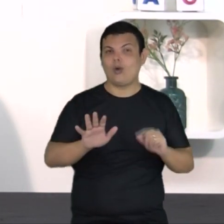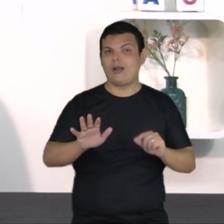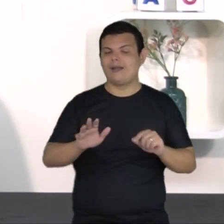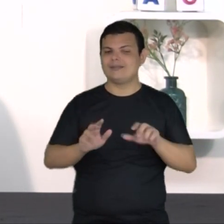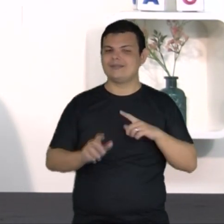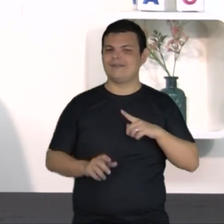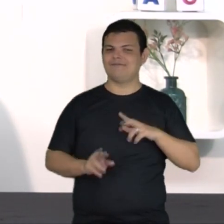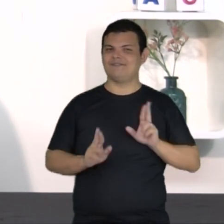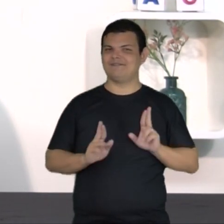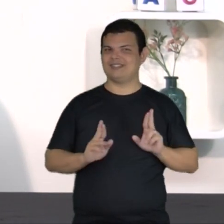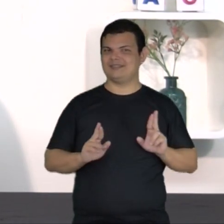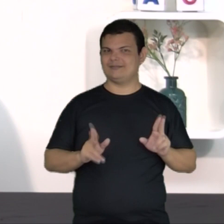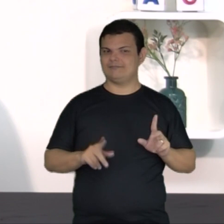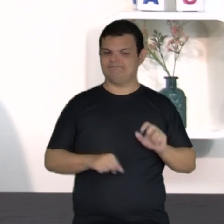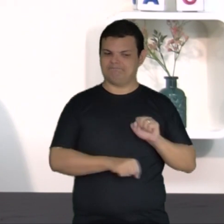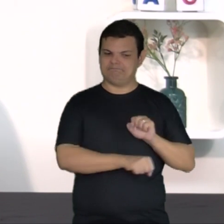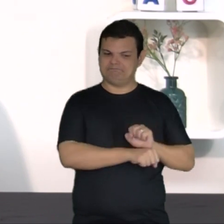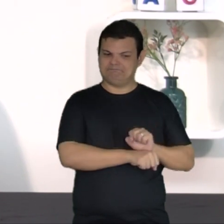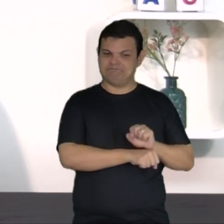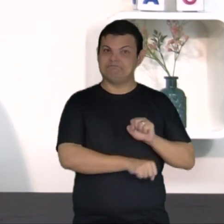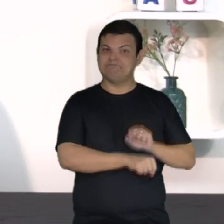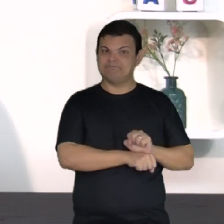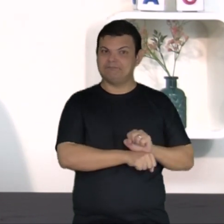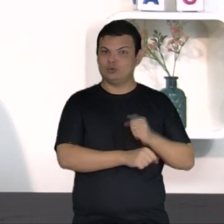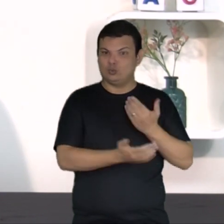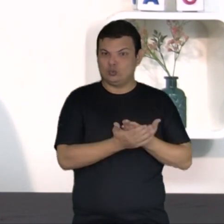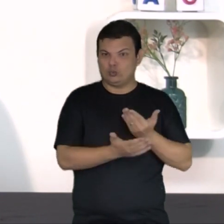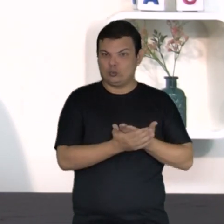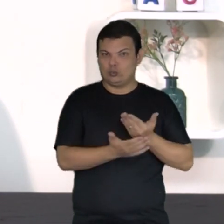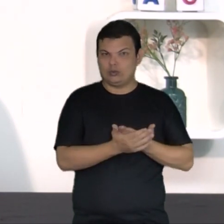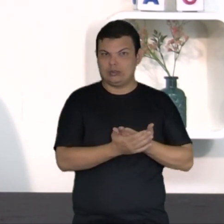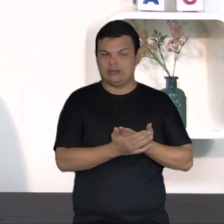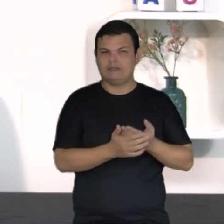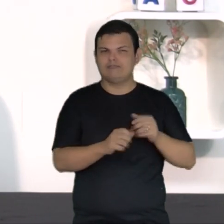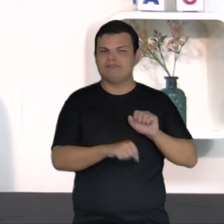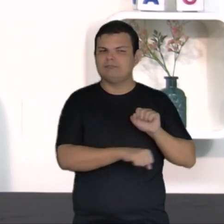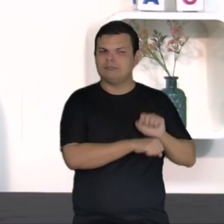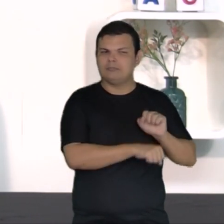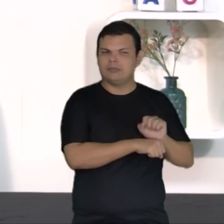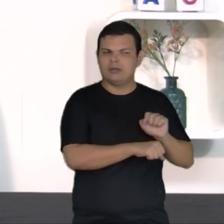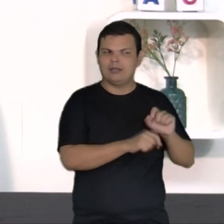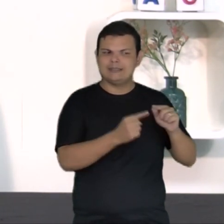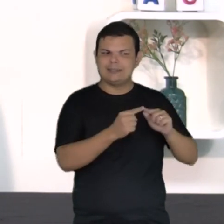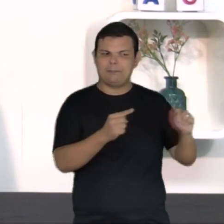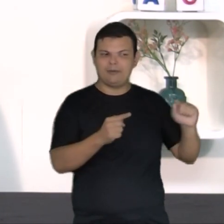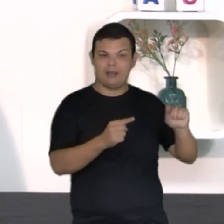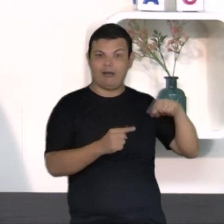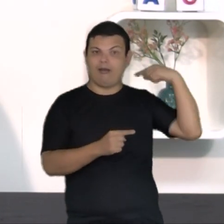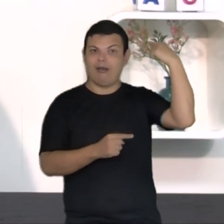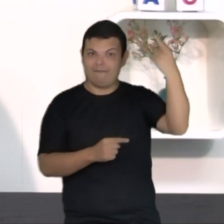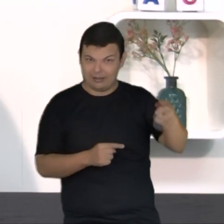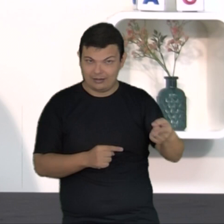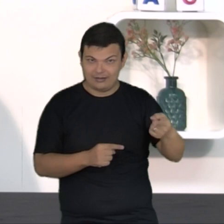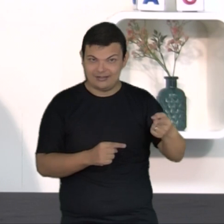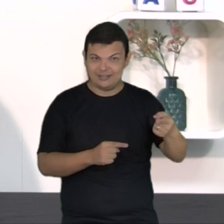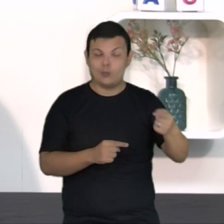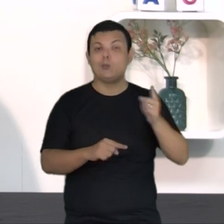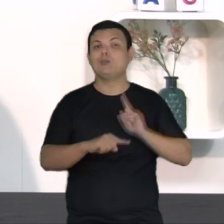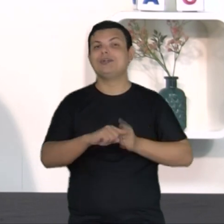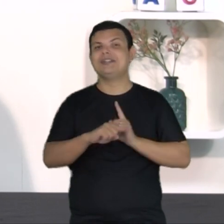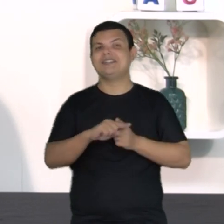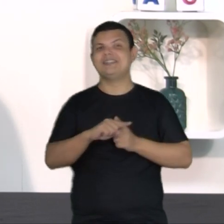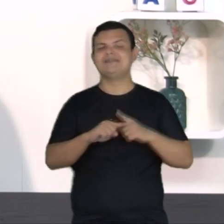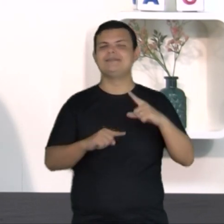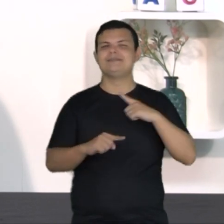fazer o seguinte, eu vou dar uma pausa em nossos estudos, vou deixar esse assunto para a próxima semana, tá bom? Porque